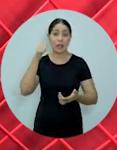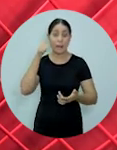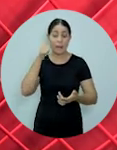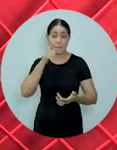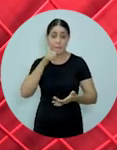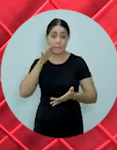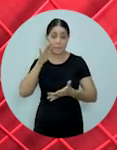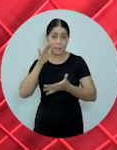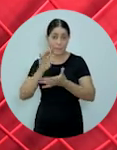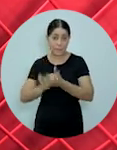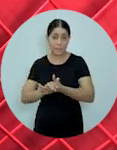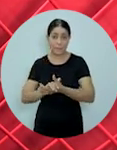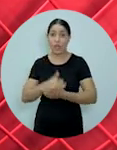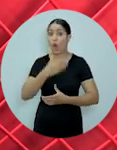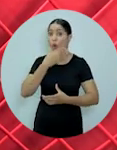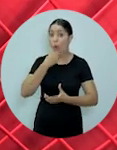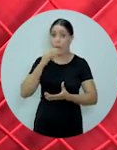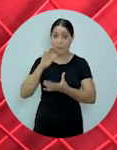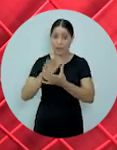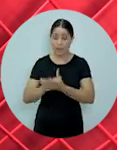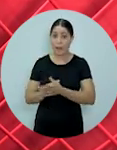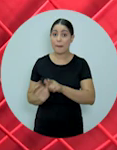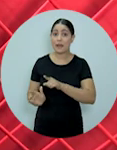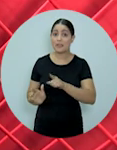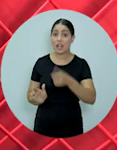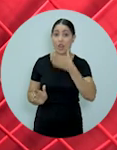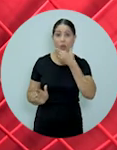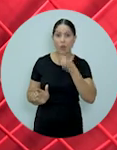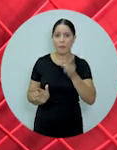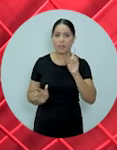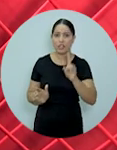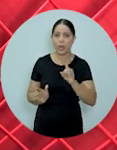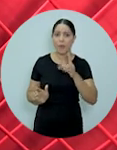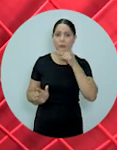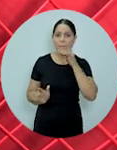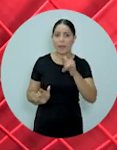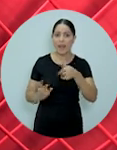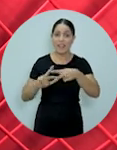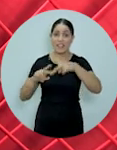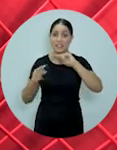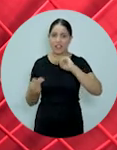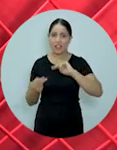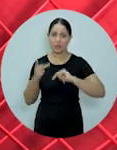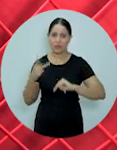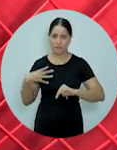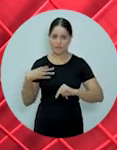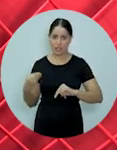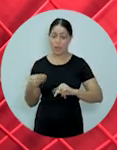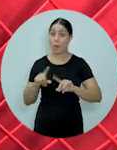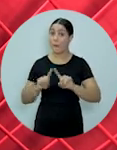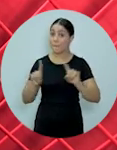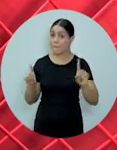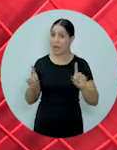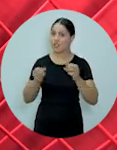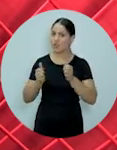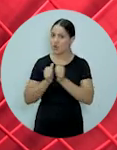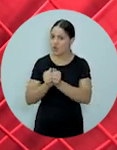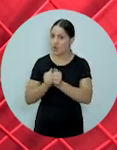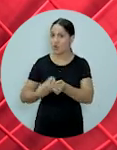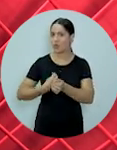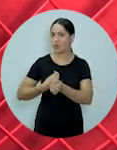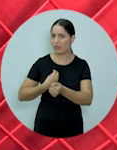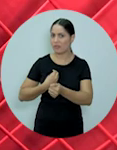que não é dele, mas tem-lhe afeto, não tem obrigação nenhuma para com ele. Filho sócio-afetivo